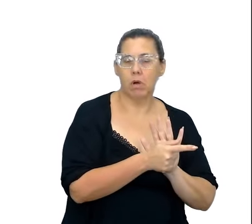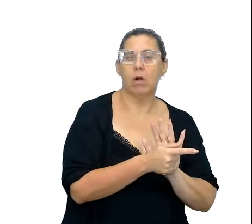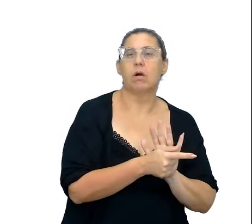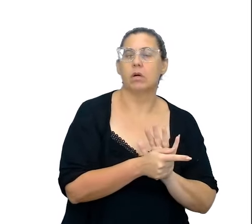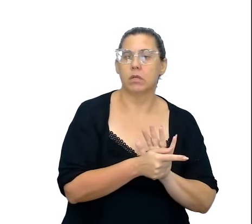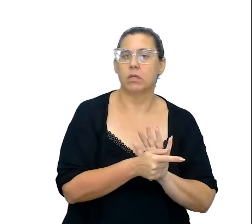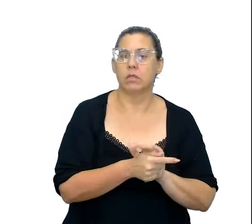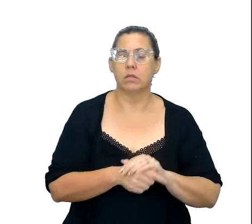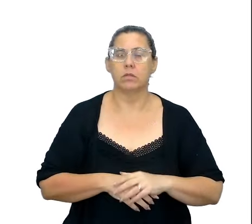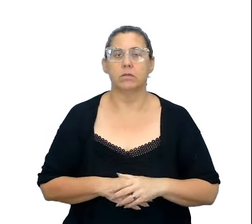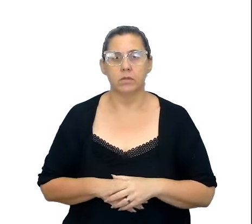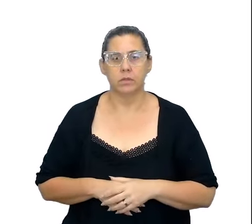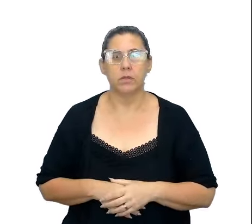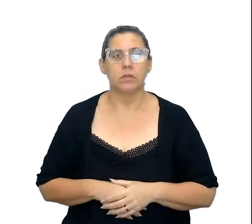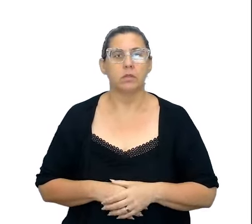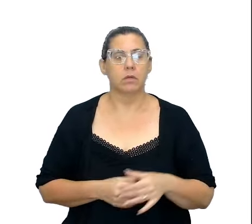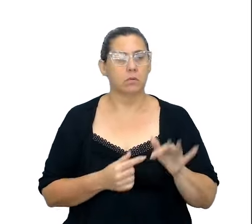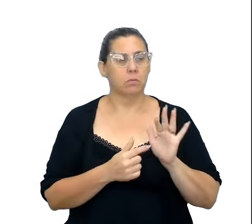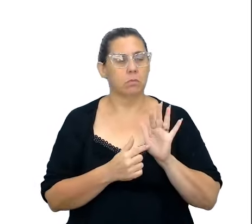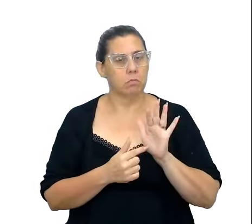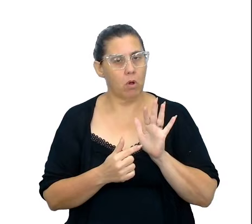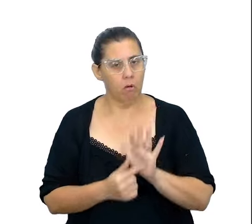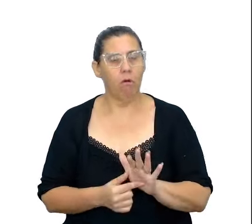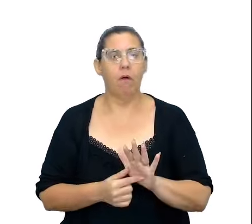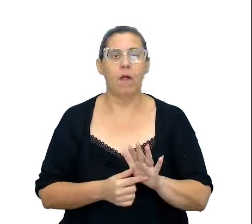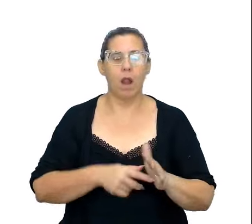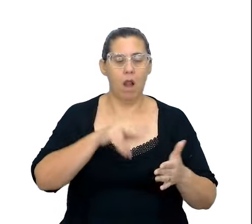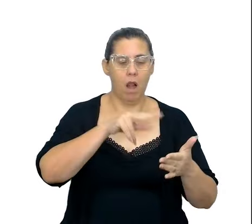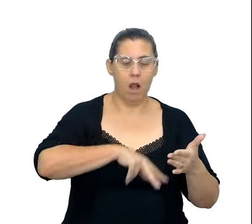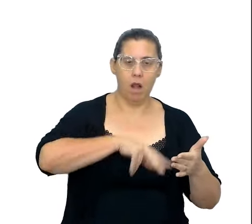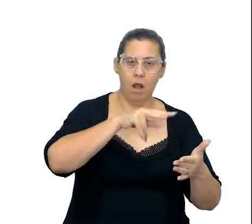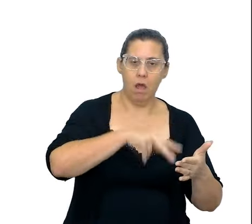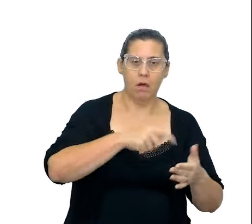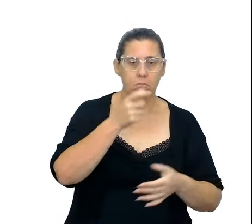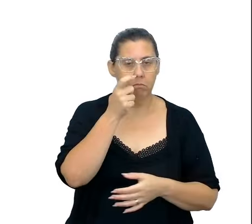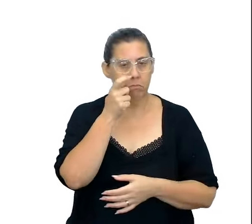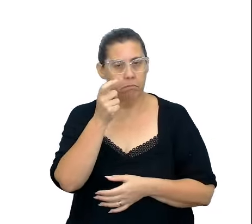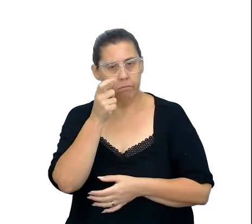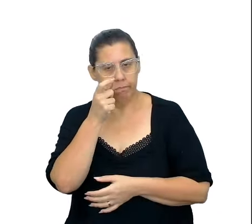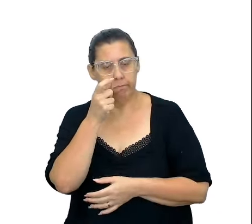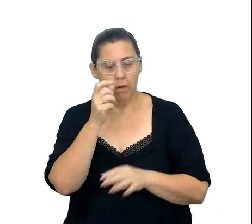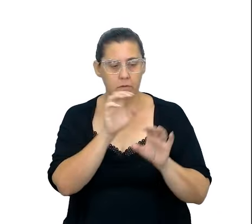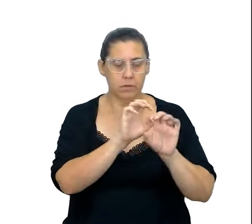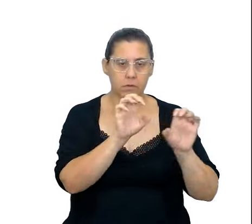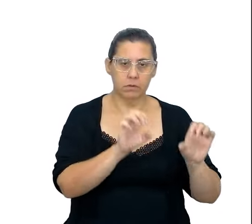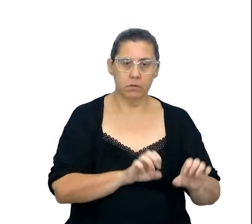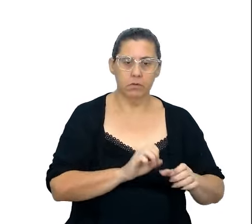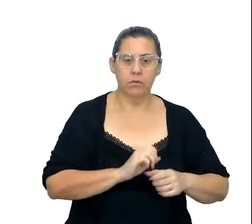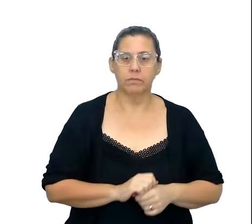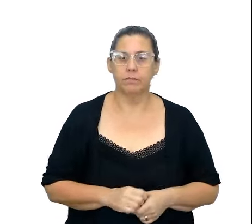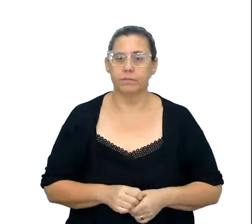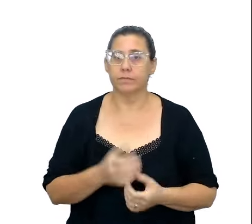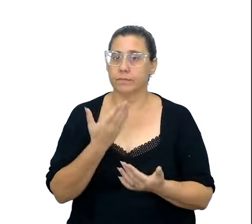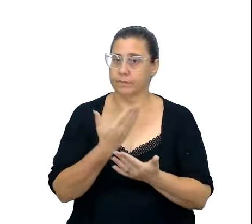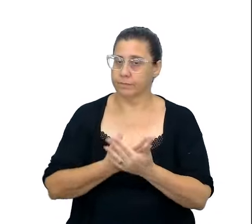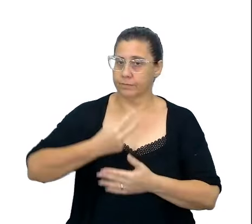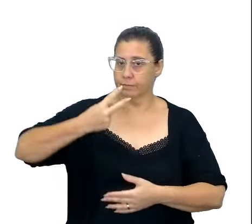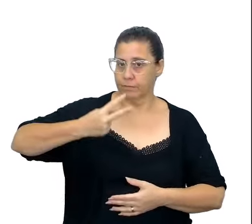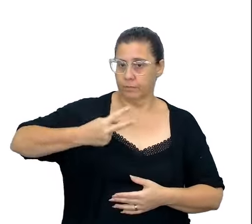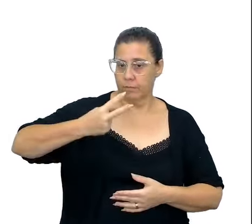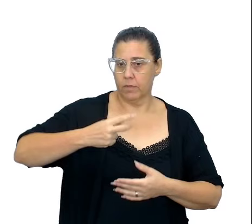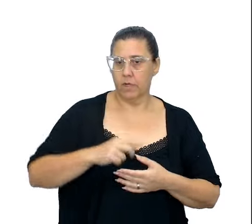texto narrativo, ele vai passar, então, por essa leitura, né? Observando, então, essa estrutura. Na aula 2, ele